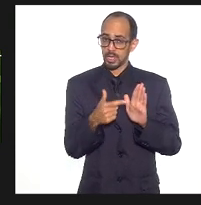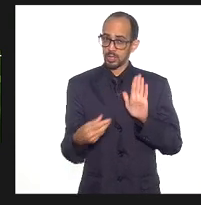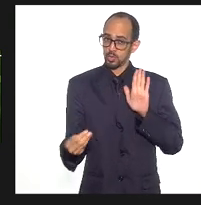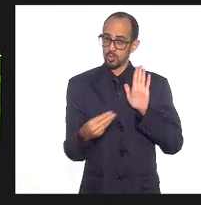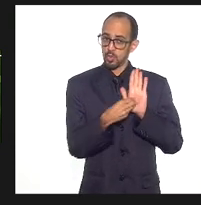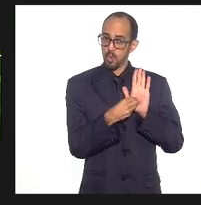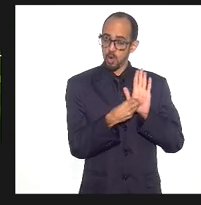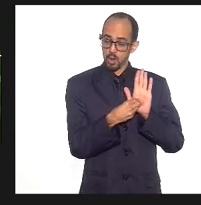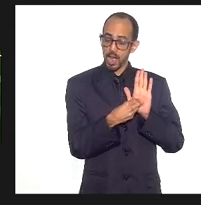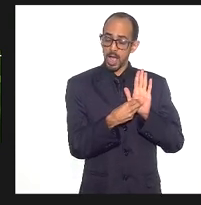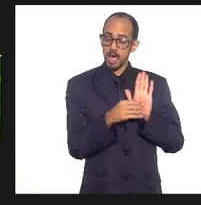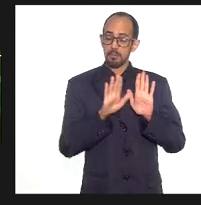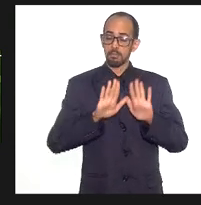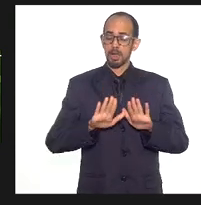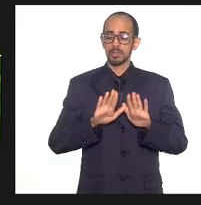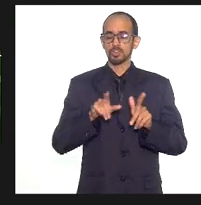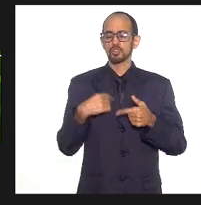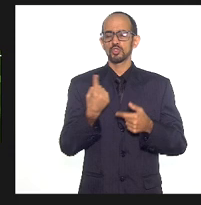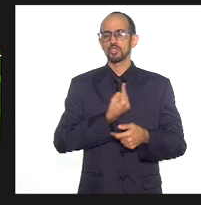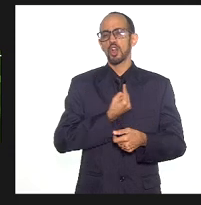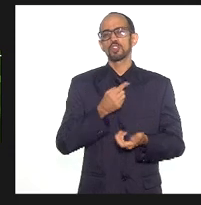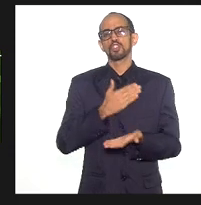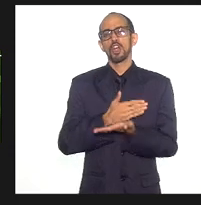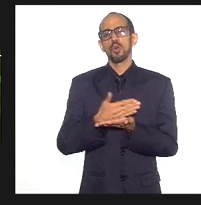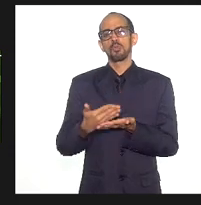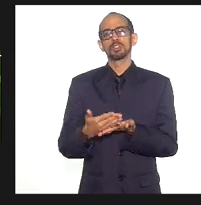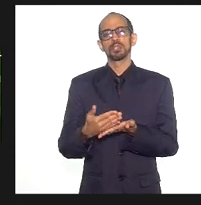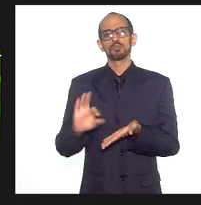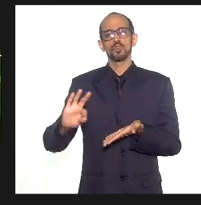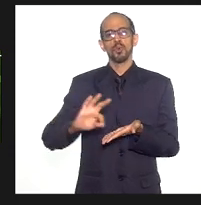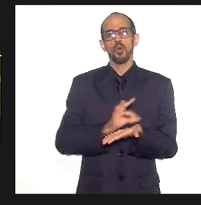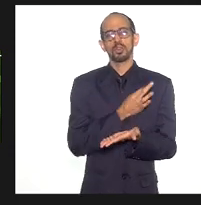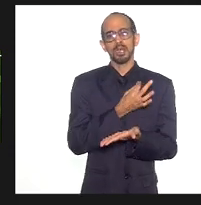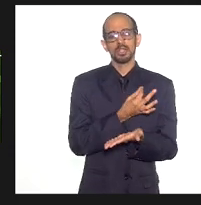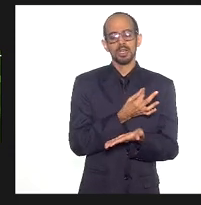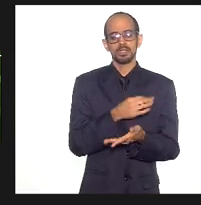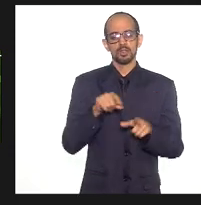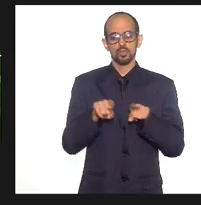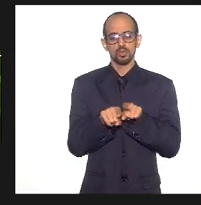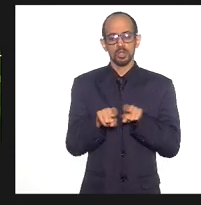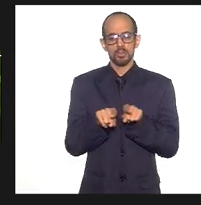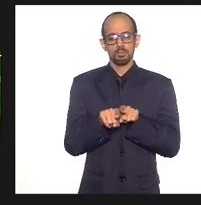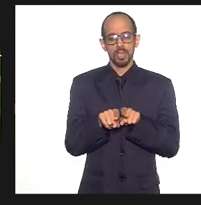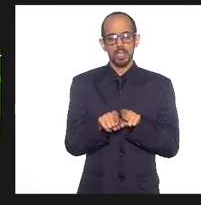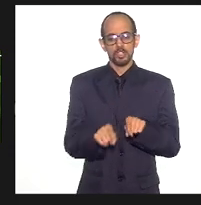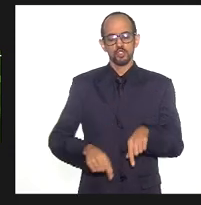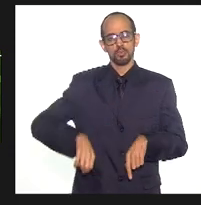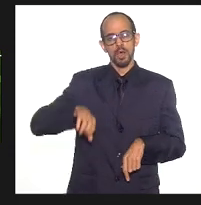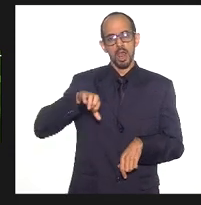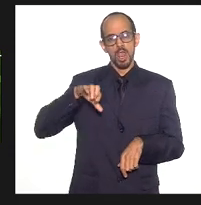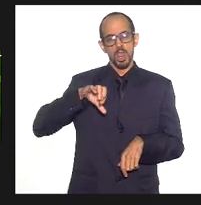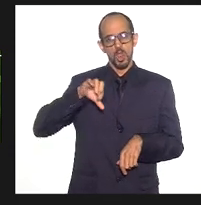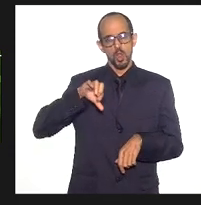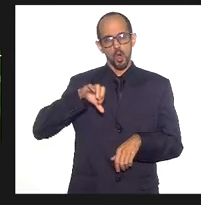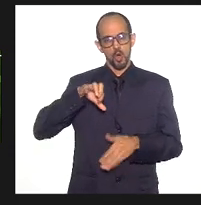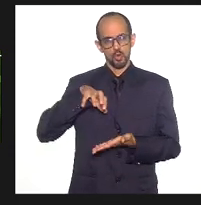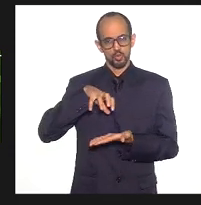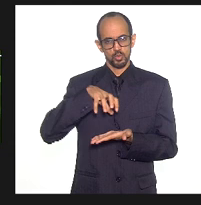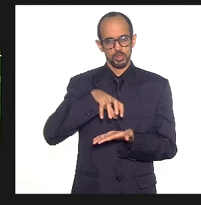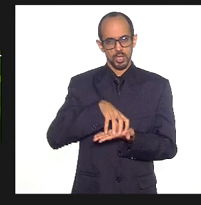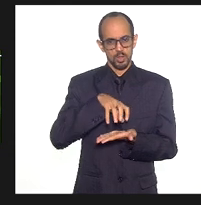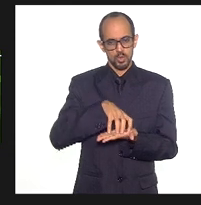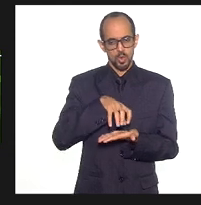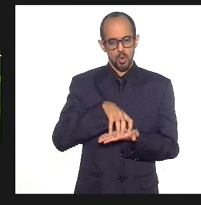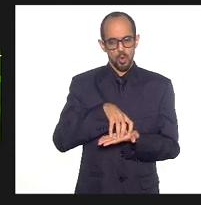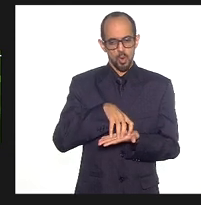próximos 5 anos, mas nós já iniciamos a contratação de uma nona unidade, a P80, que, uma